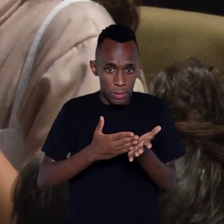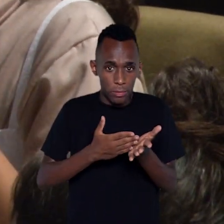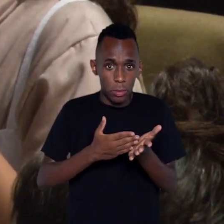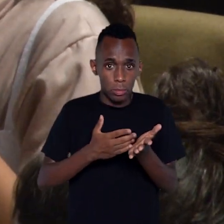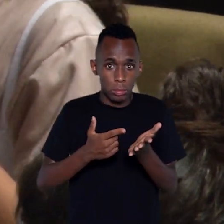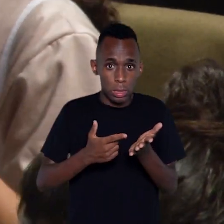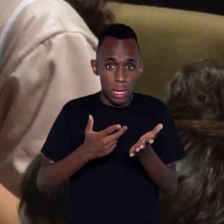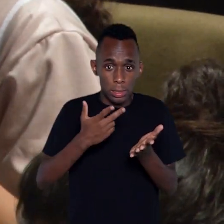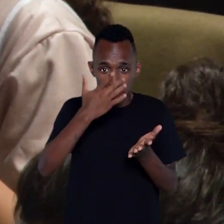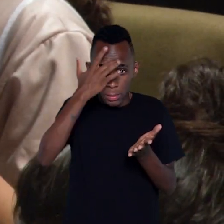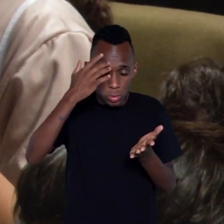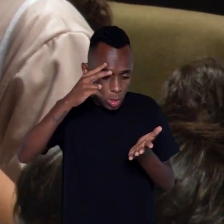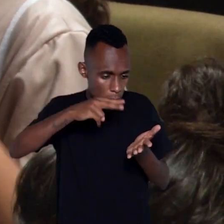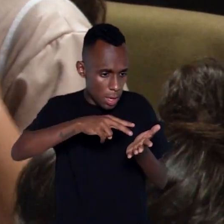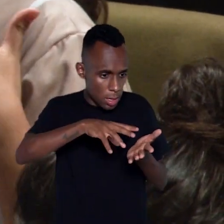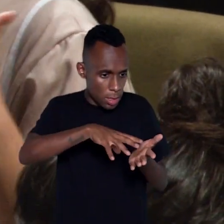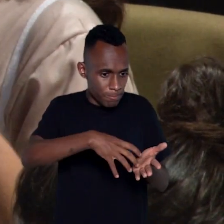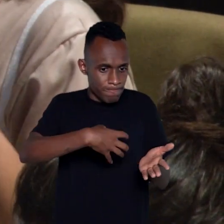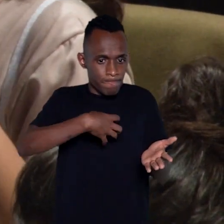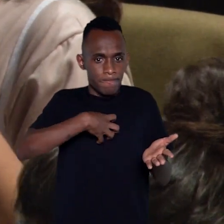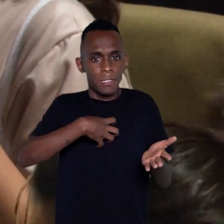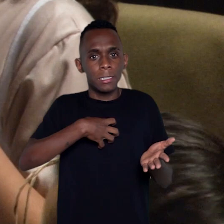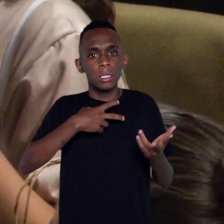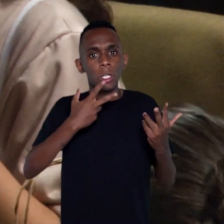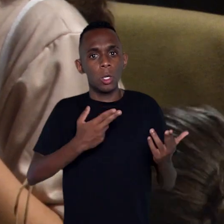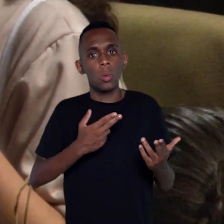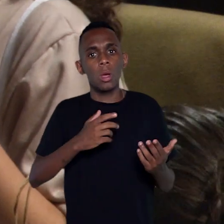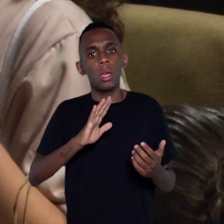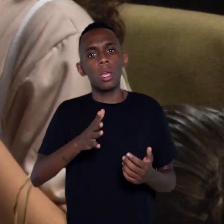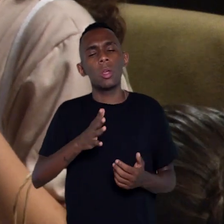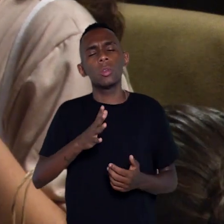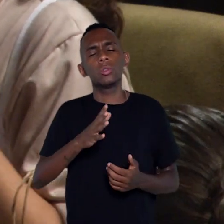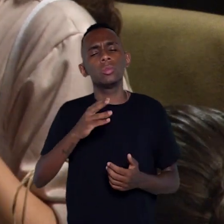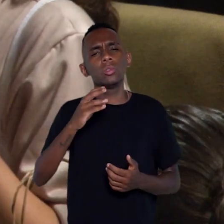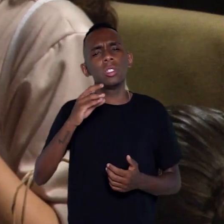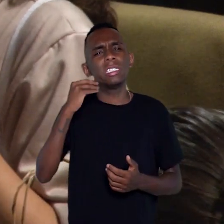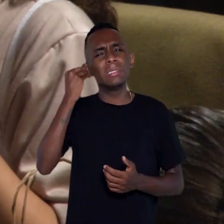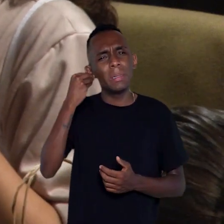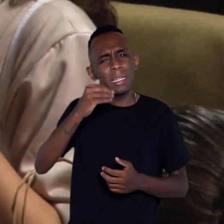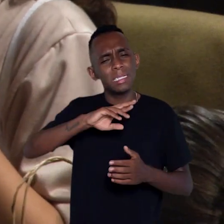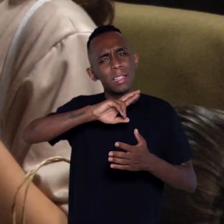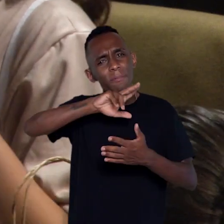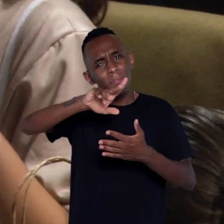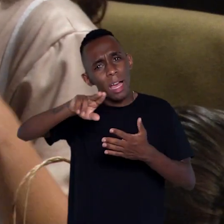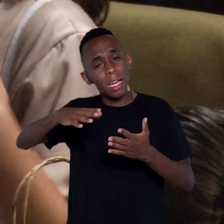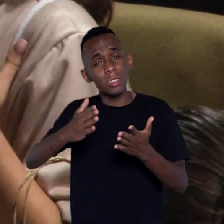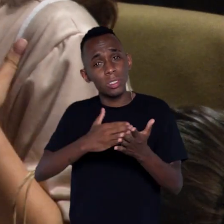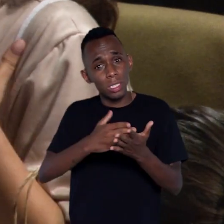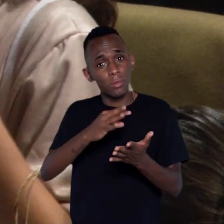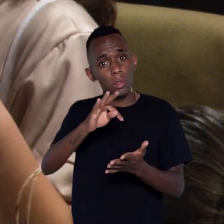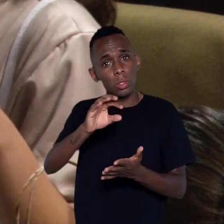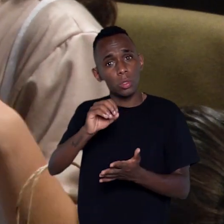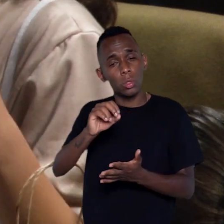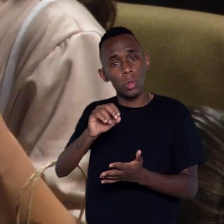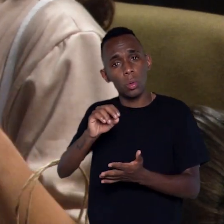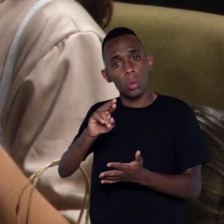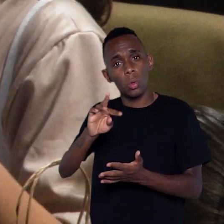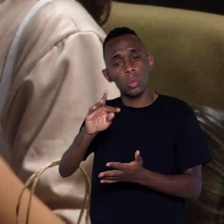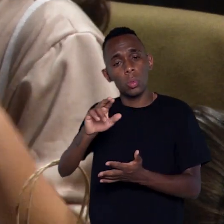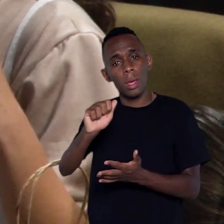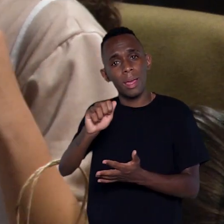corpo do leitor. E eu tive várias experiências lendo Torturado, porque eu sou filha